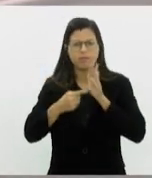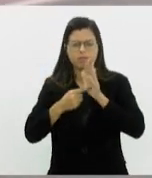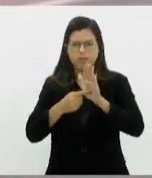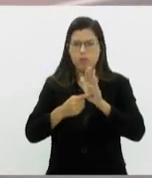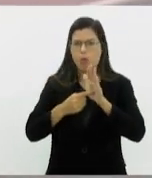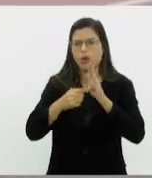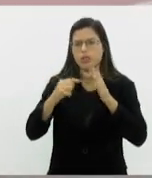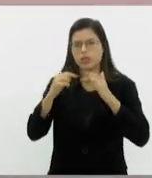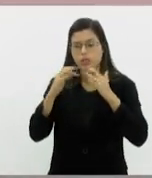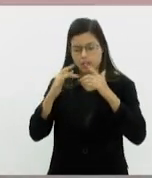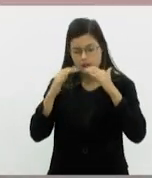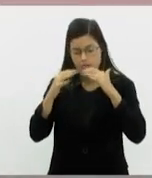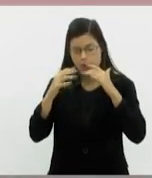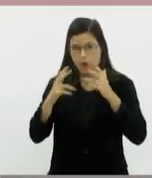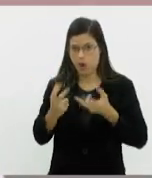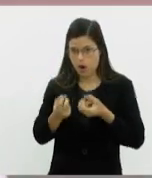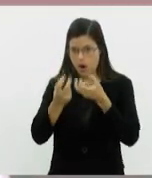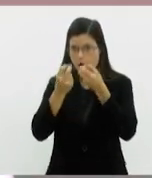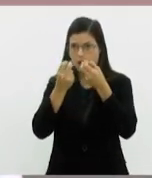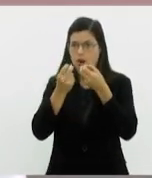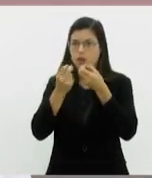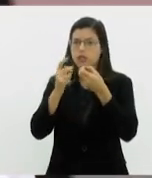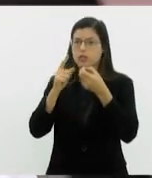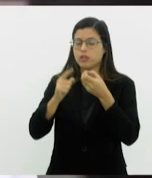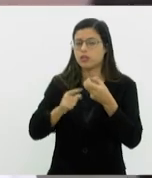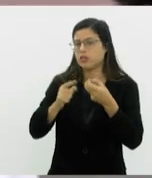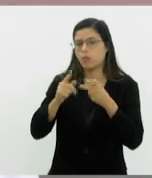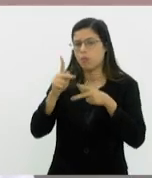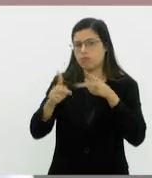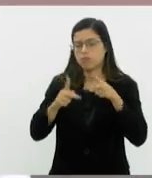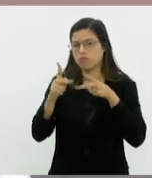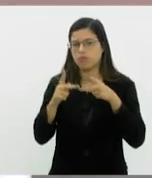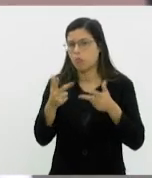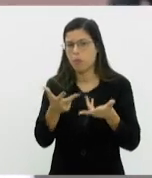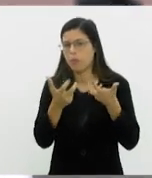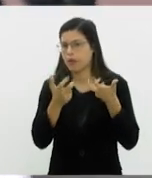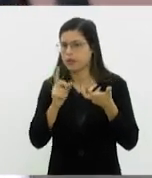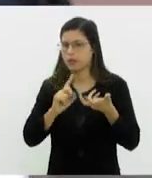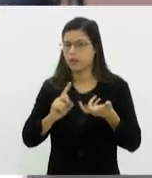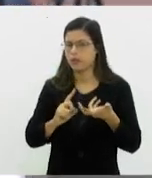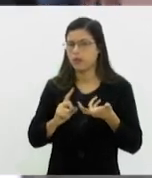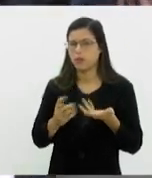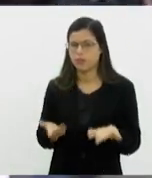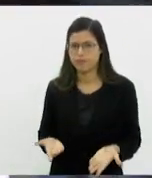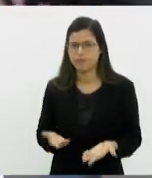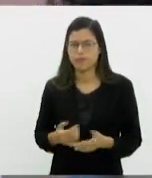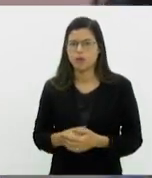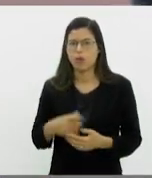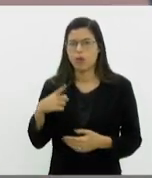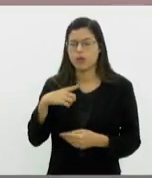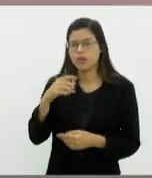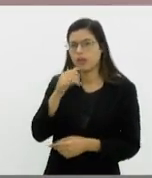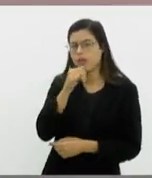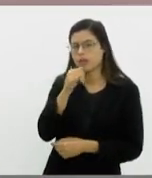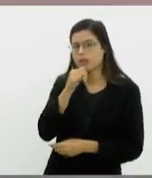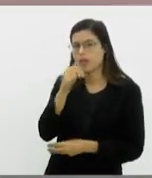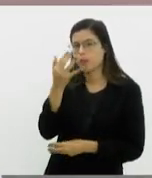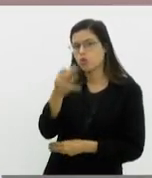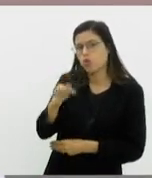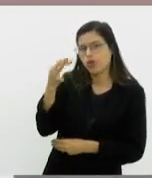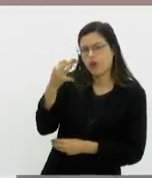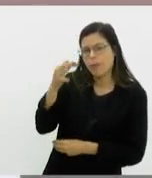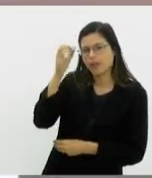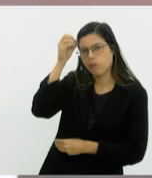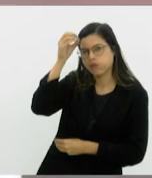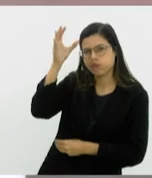cerebral às vezes são negligenciados pela população em geral, né? Então, assim, quando você tem dor de cabeça recorrente, não é uma dor de cabeça